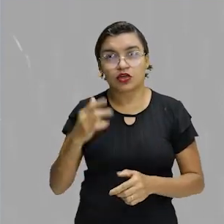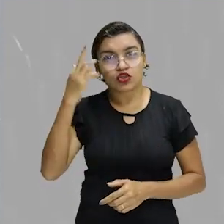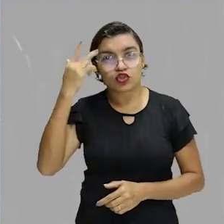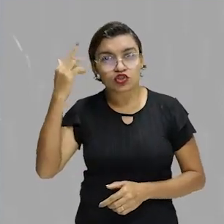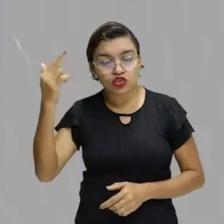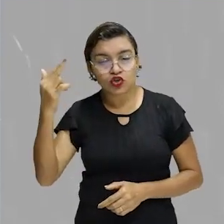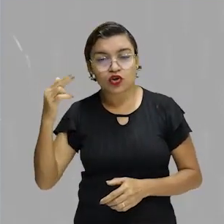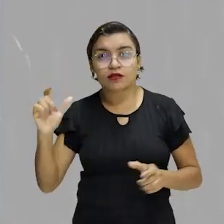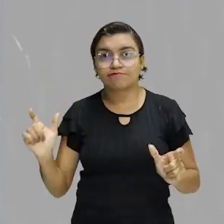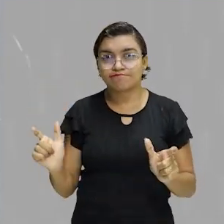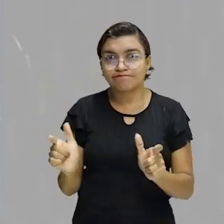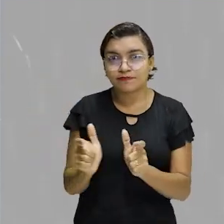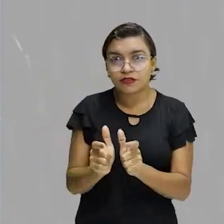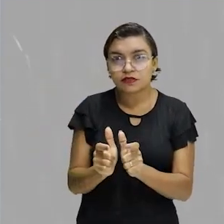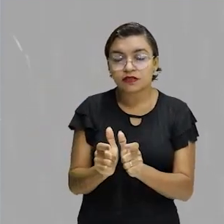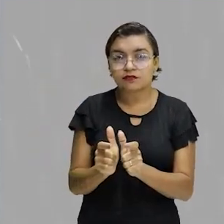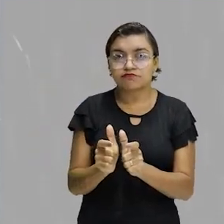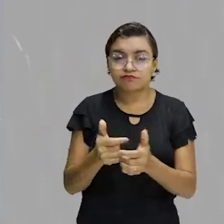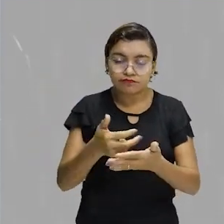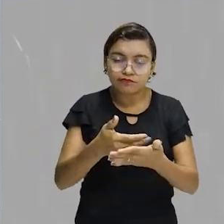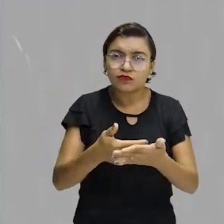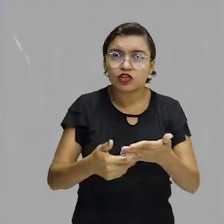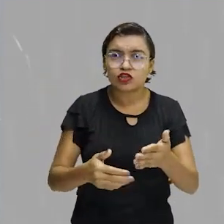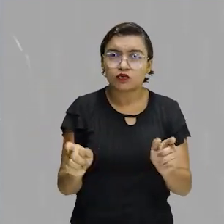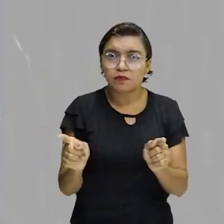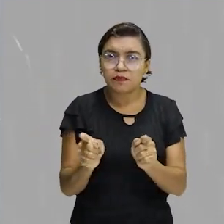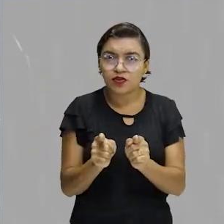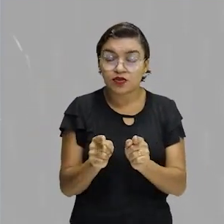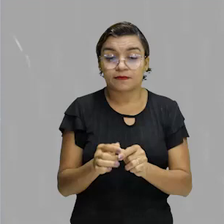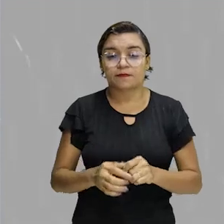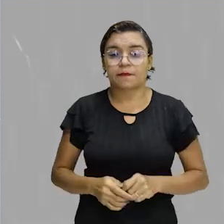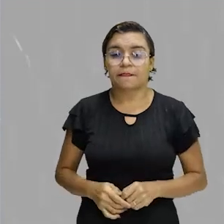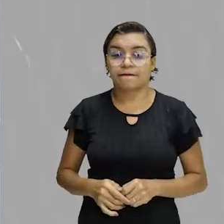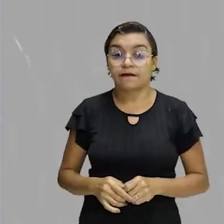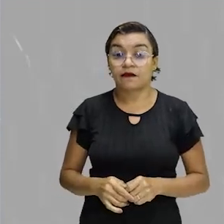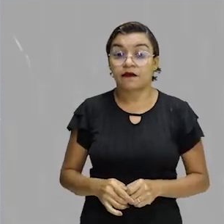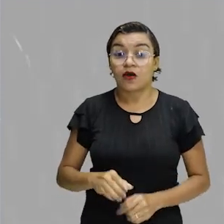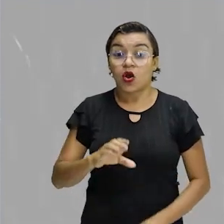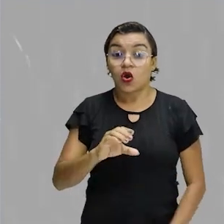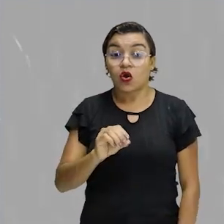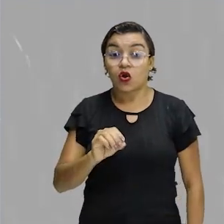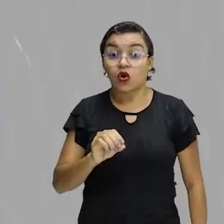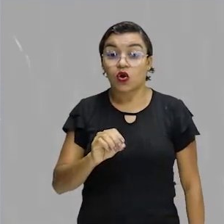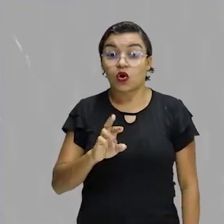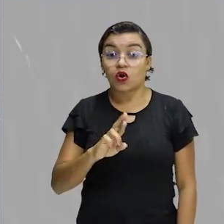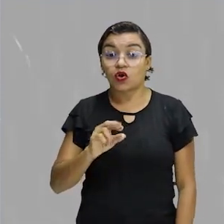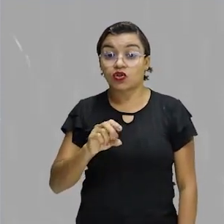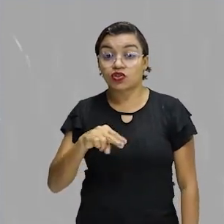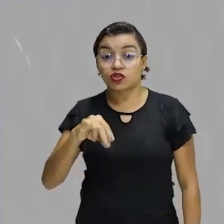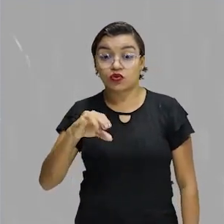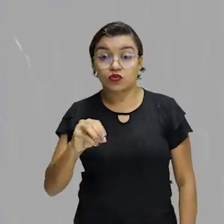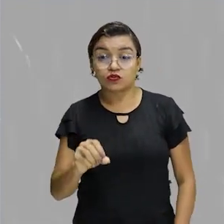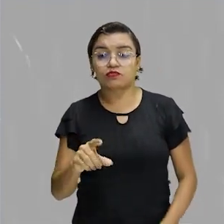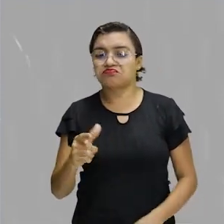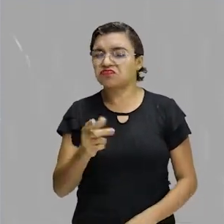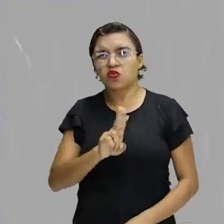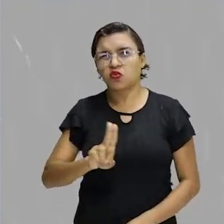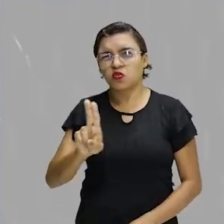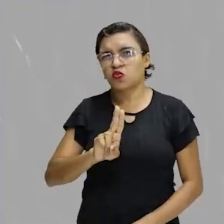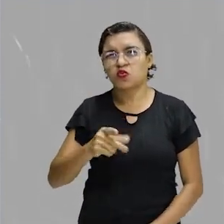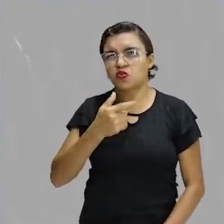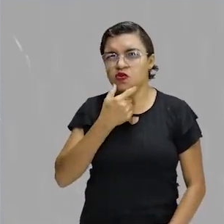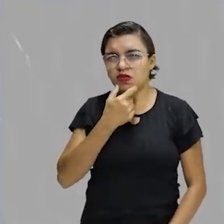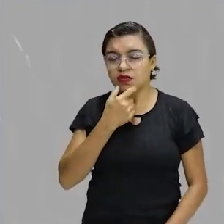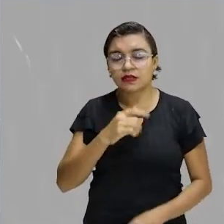e crônicas, que são essas histórias mais curtas. O termo chronicles não é tão usado em inglês para se referir